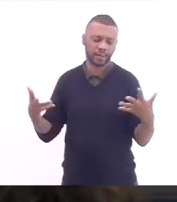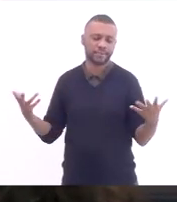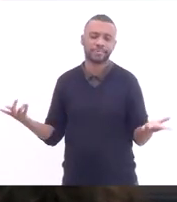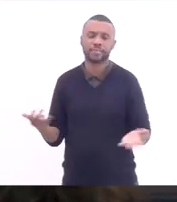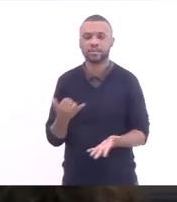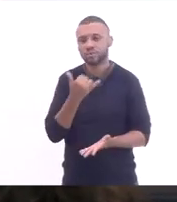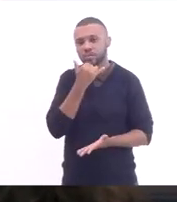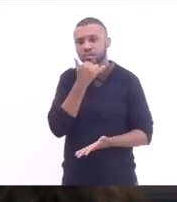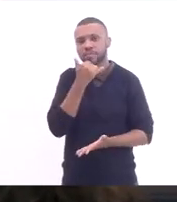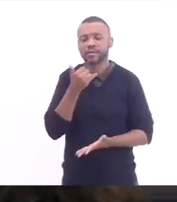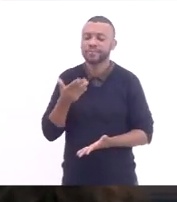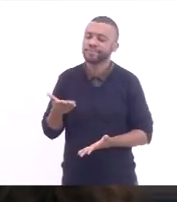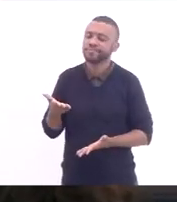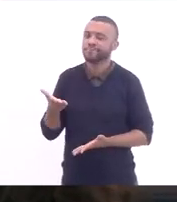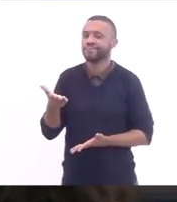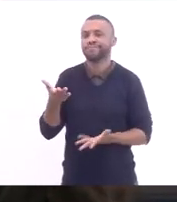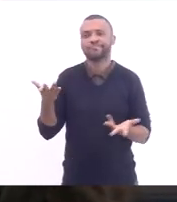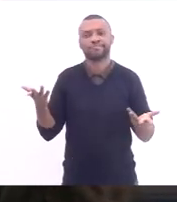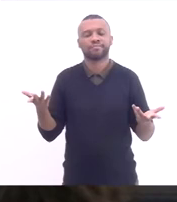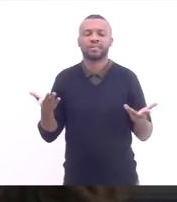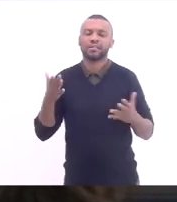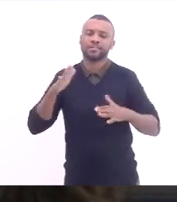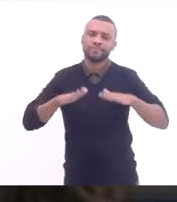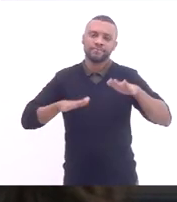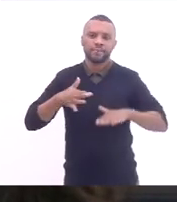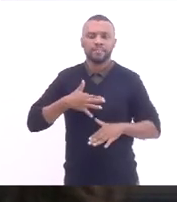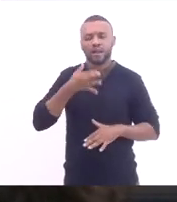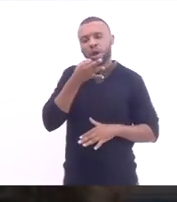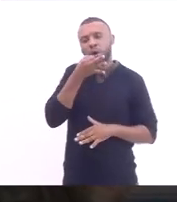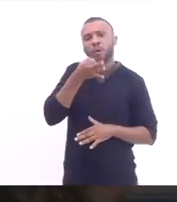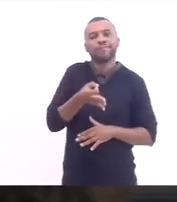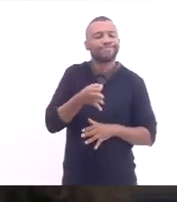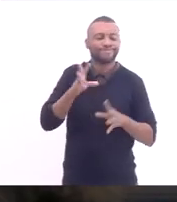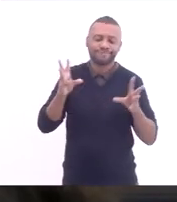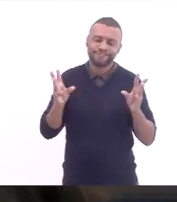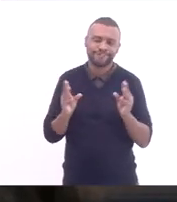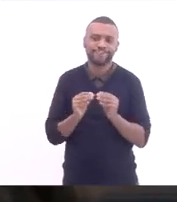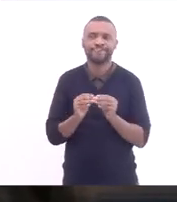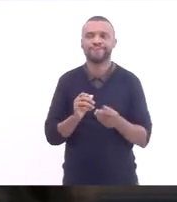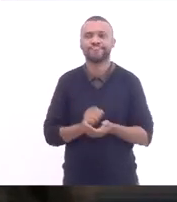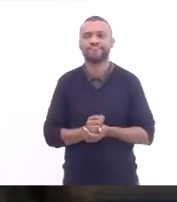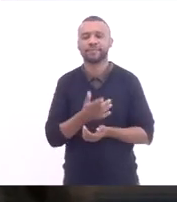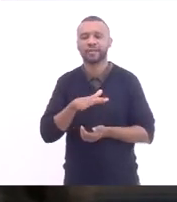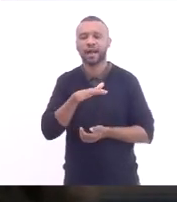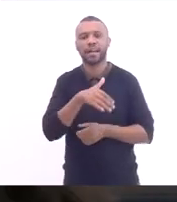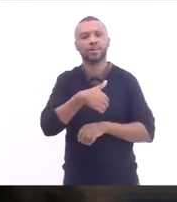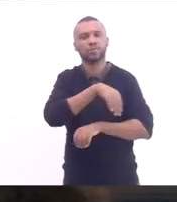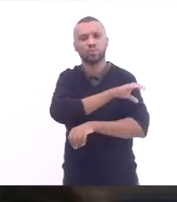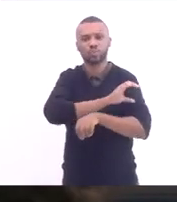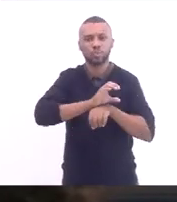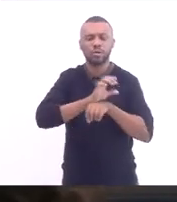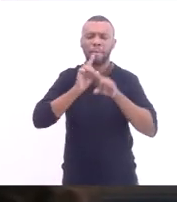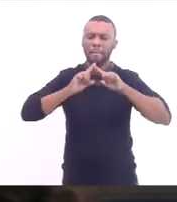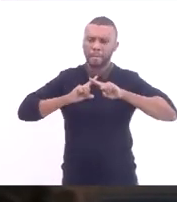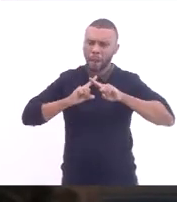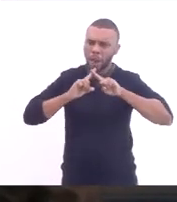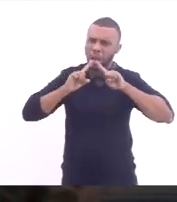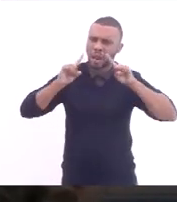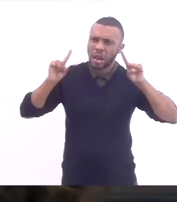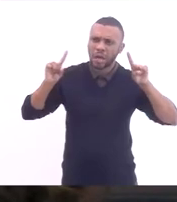daí, pelo menos as minhas intervenções. Na área de cultura, a minha reclamação